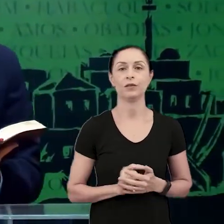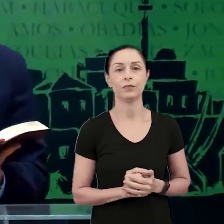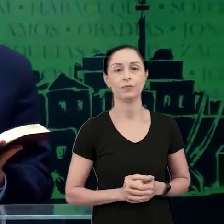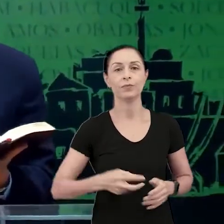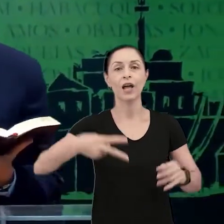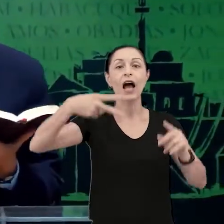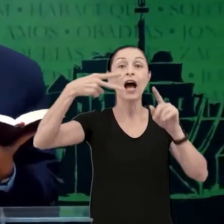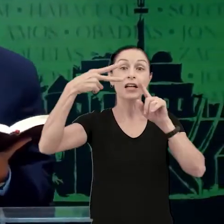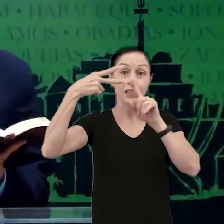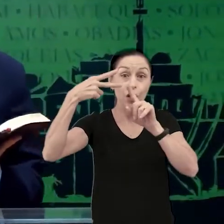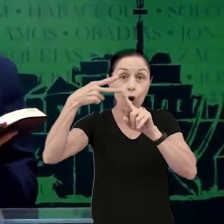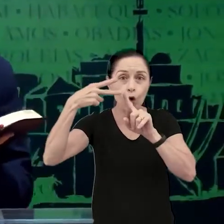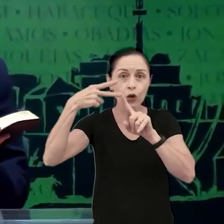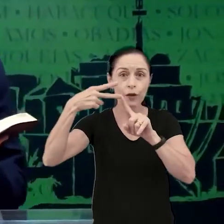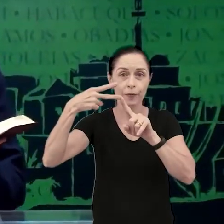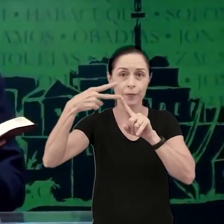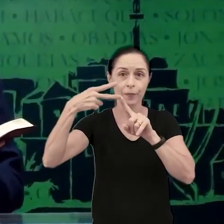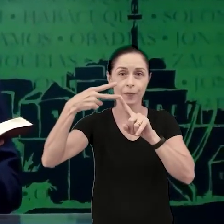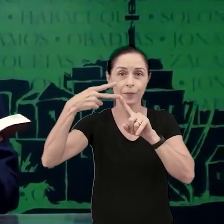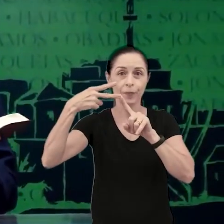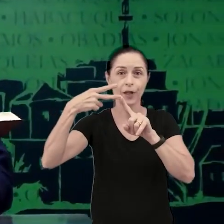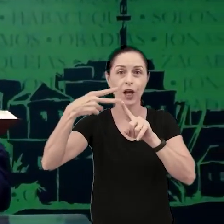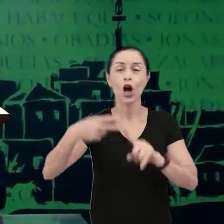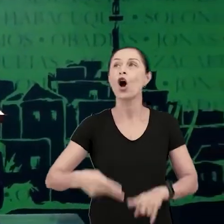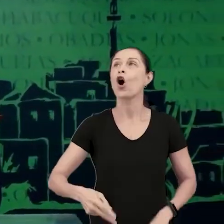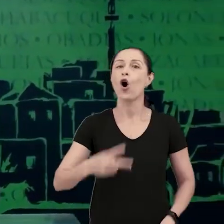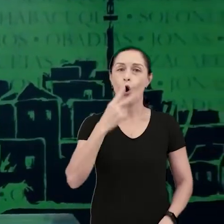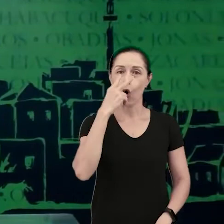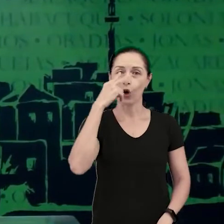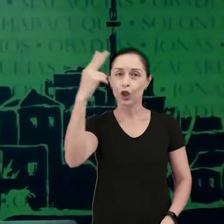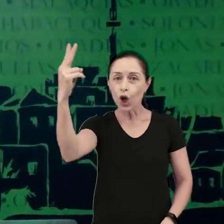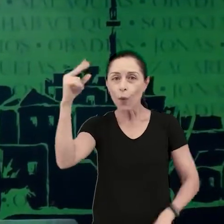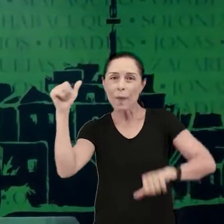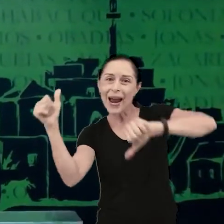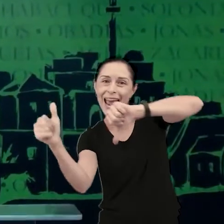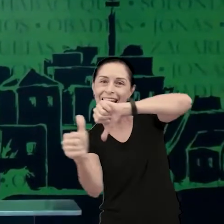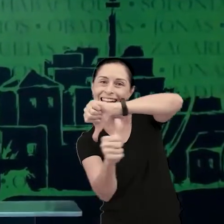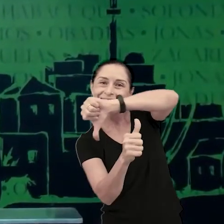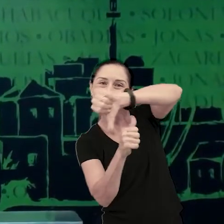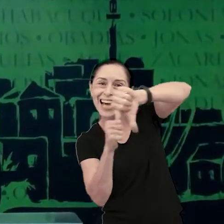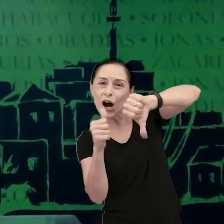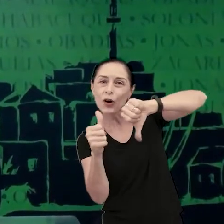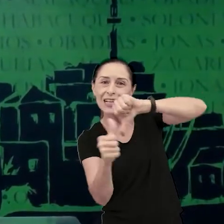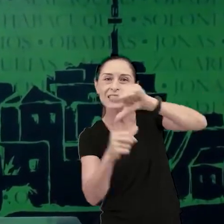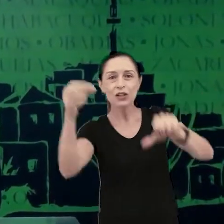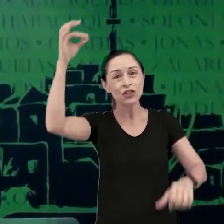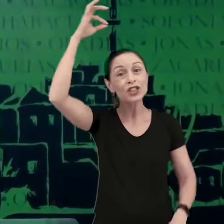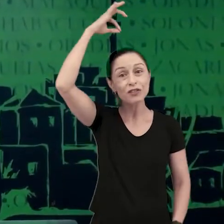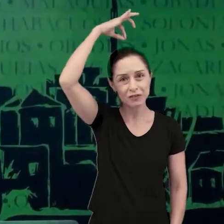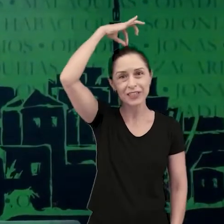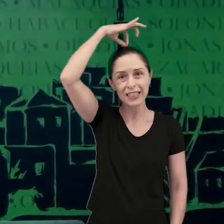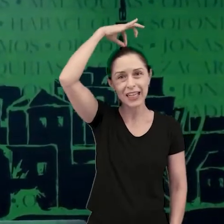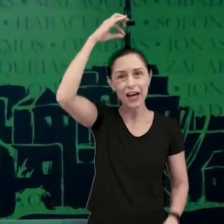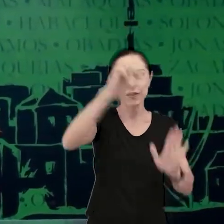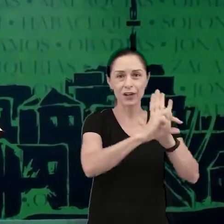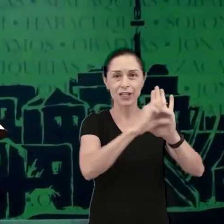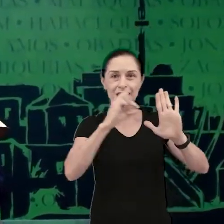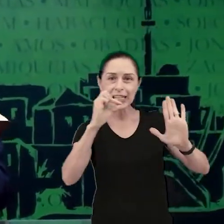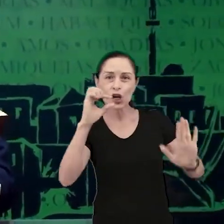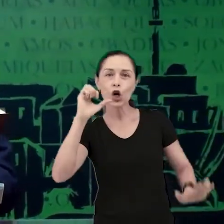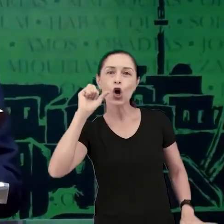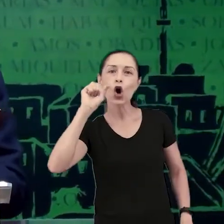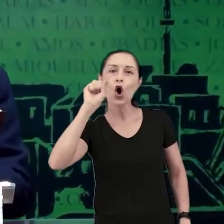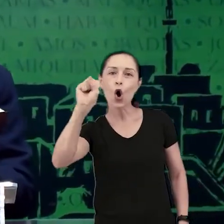ele olhou para a restauração divina em vez de olhar para a sua queda. Olha o versículo 8 comigo. Ó inimiga minha, não